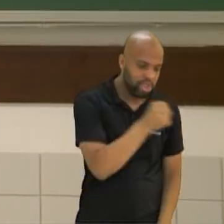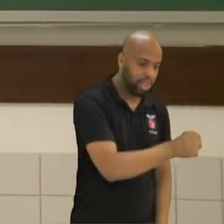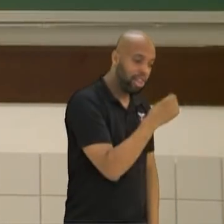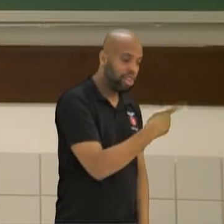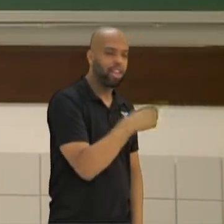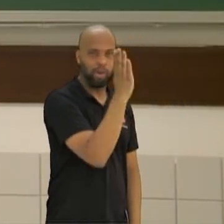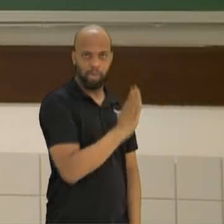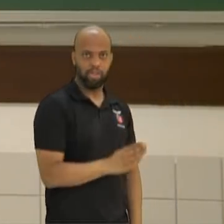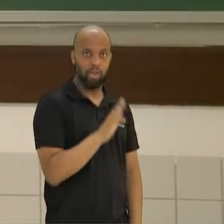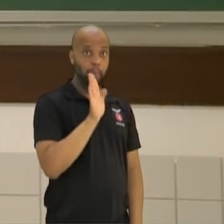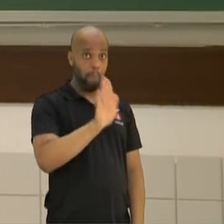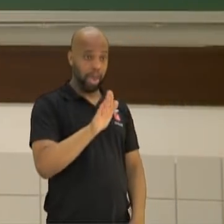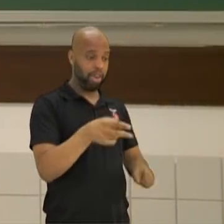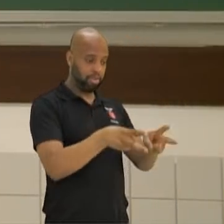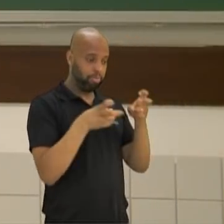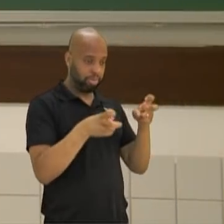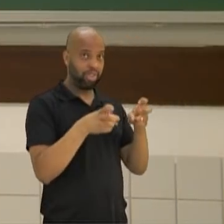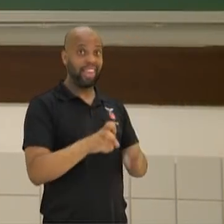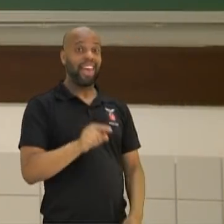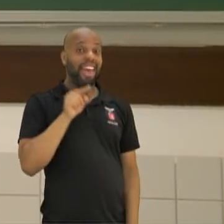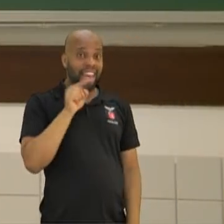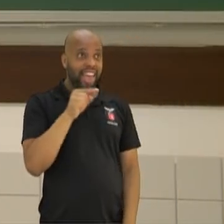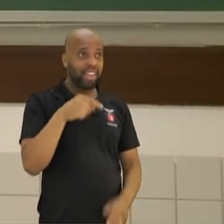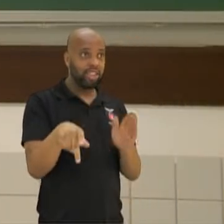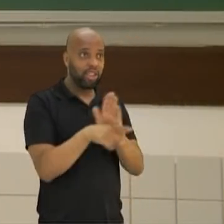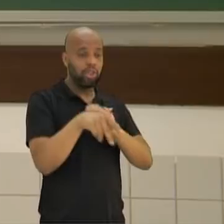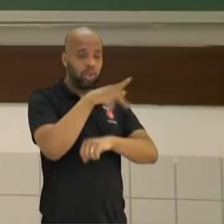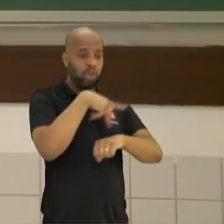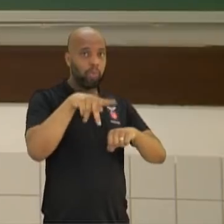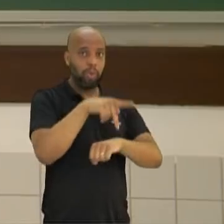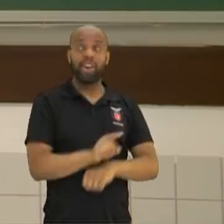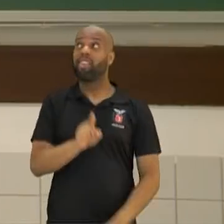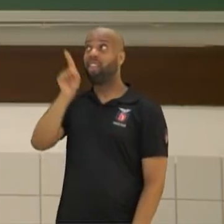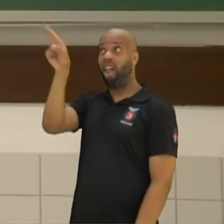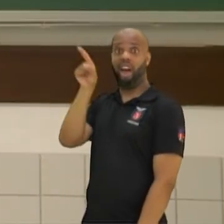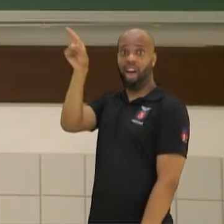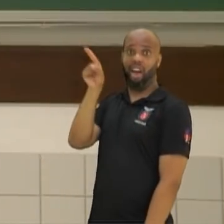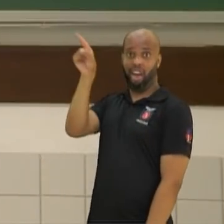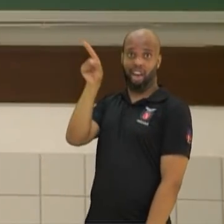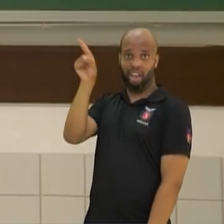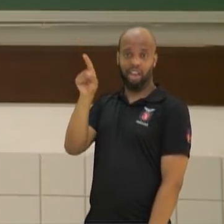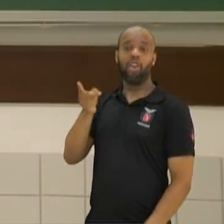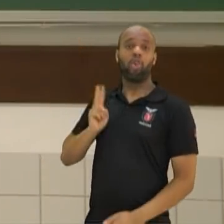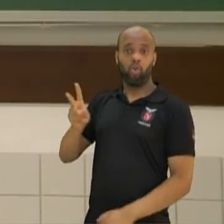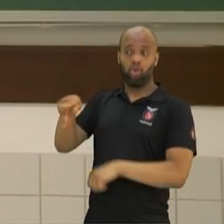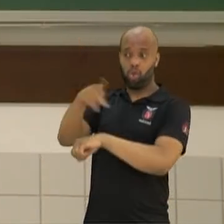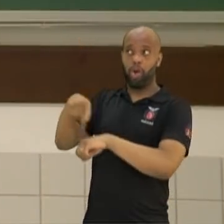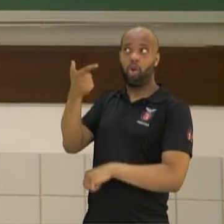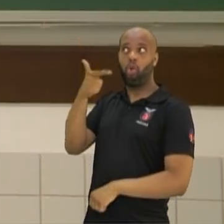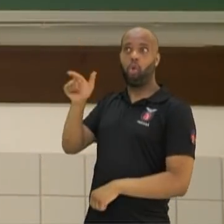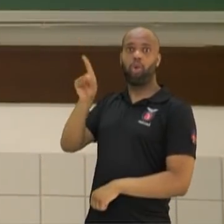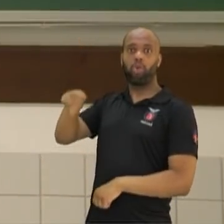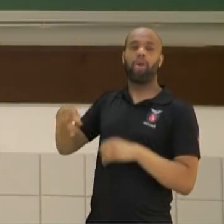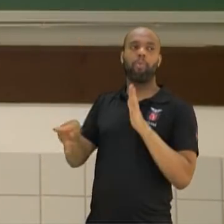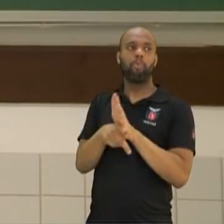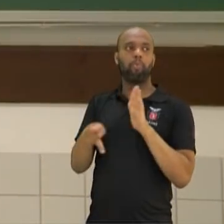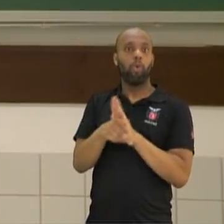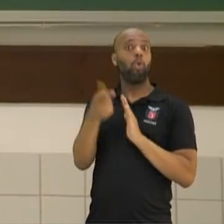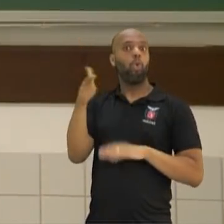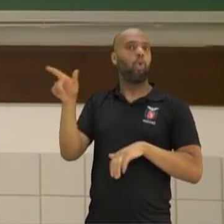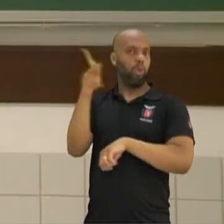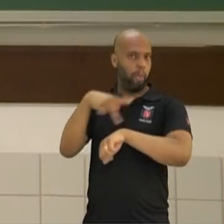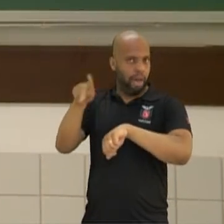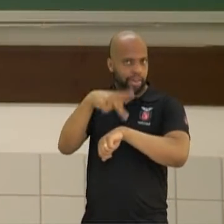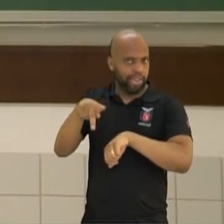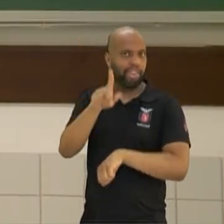nacional. Mas observe, ela é do país matriz. Então, ela continua sendo um produto importado. O